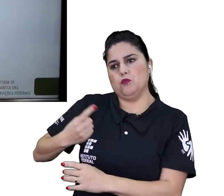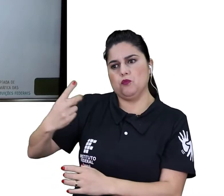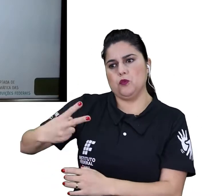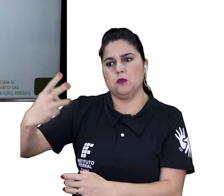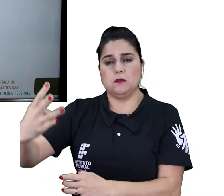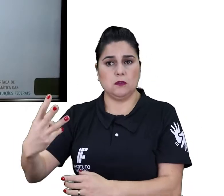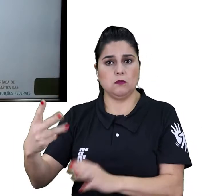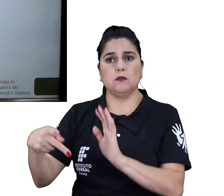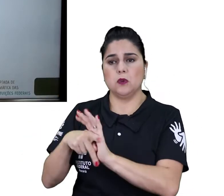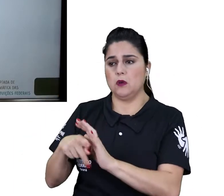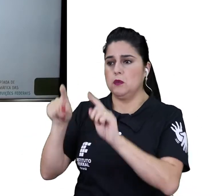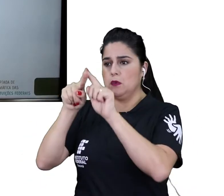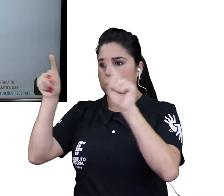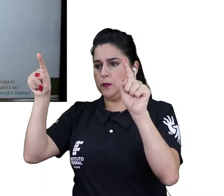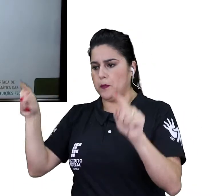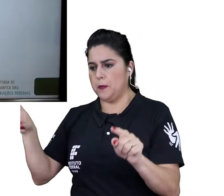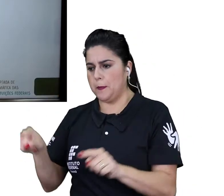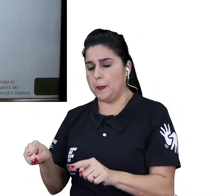hexágonos regulares.